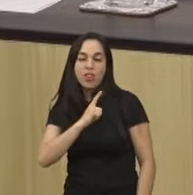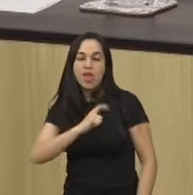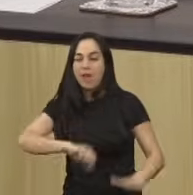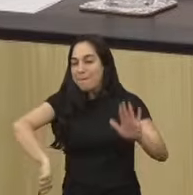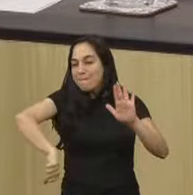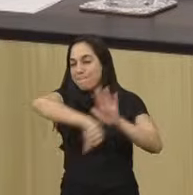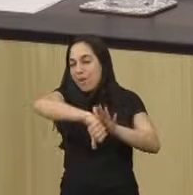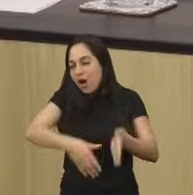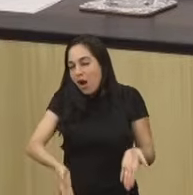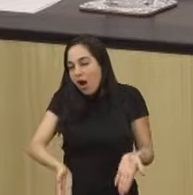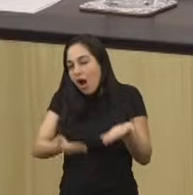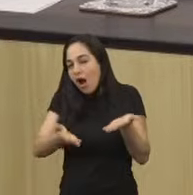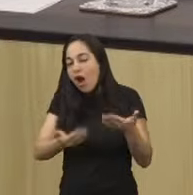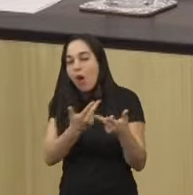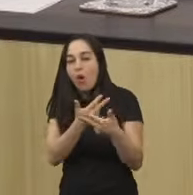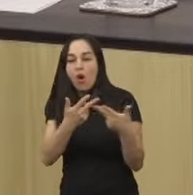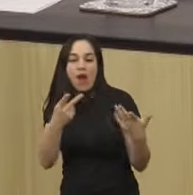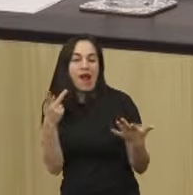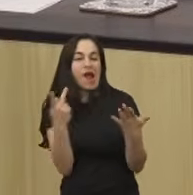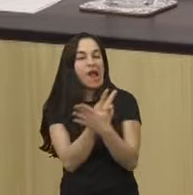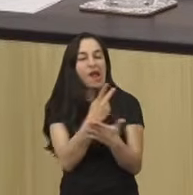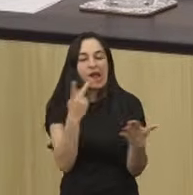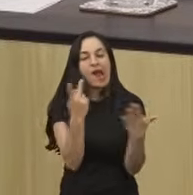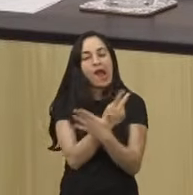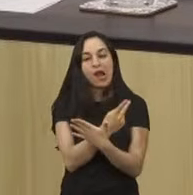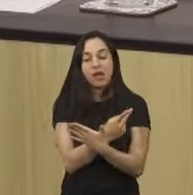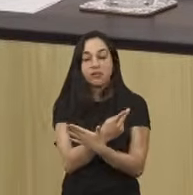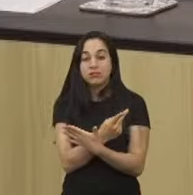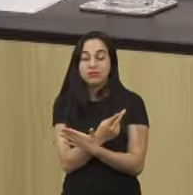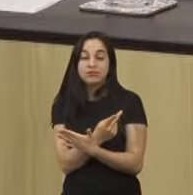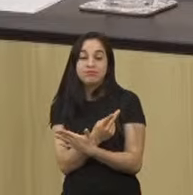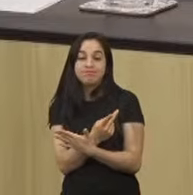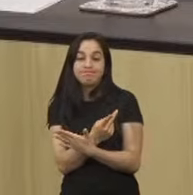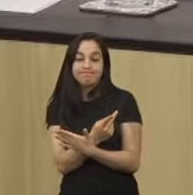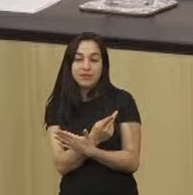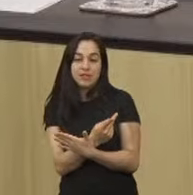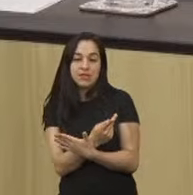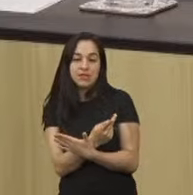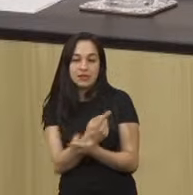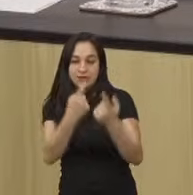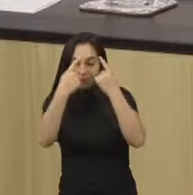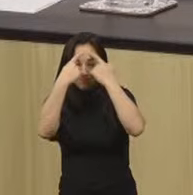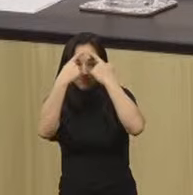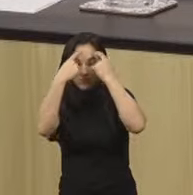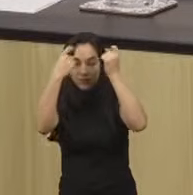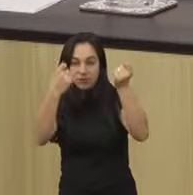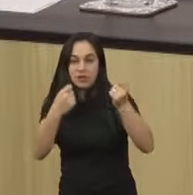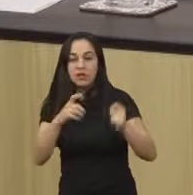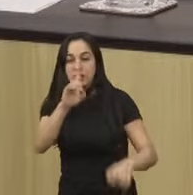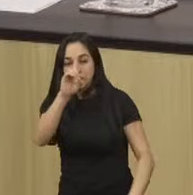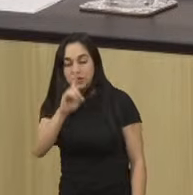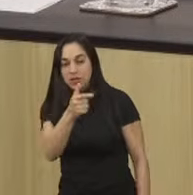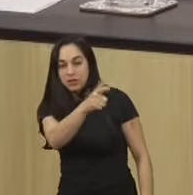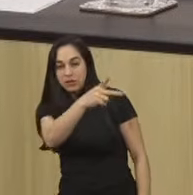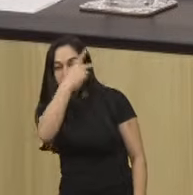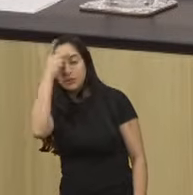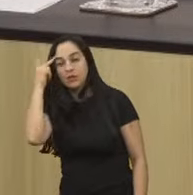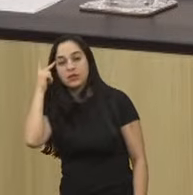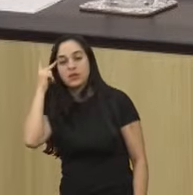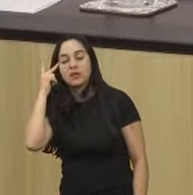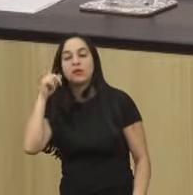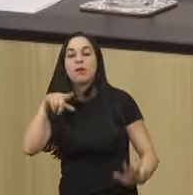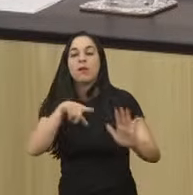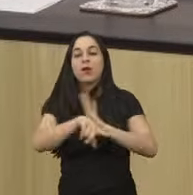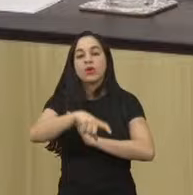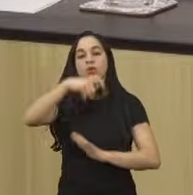práticas ilícitas ou que, de alguma forma, viole direitos de terceiros. Essa foi uma pergunta do Joé, que já